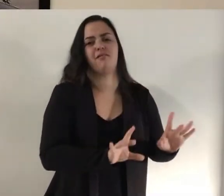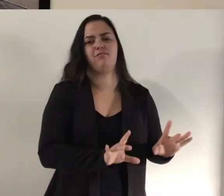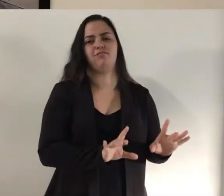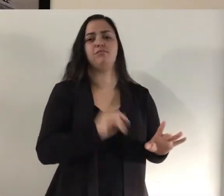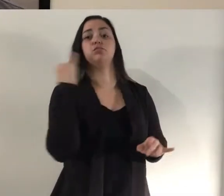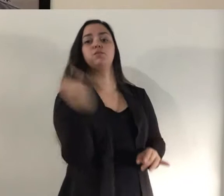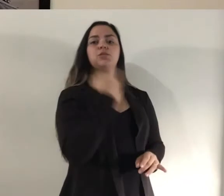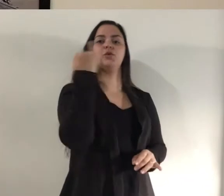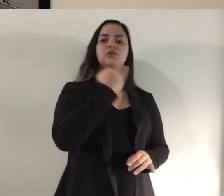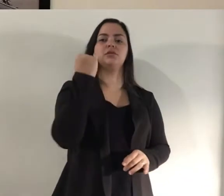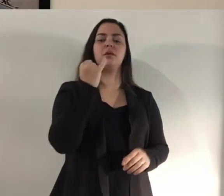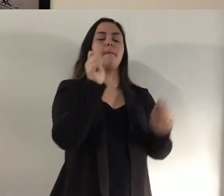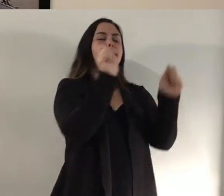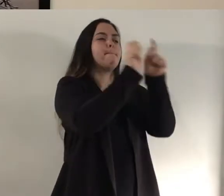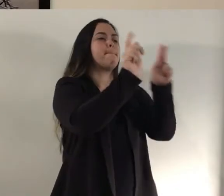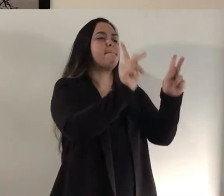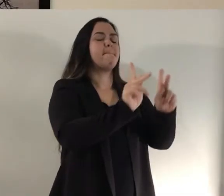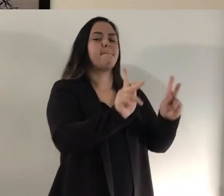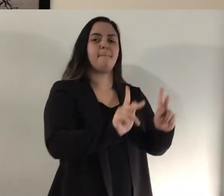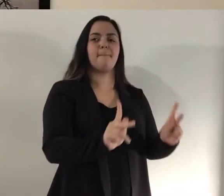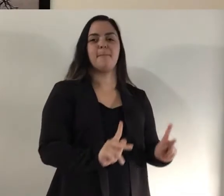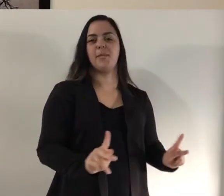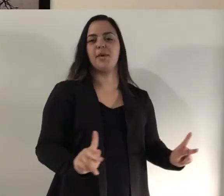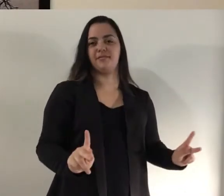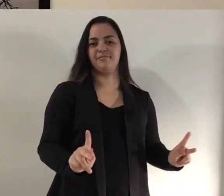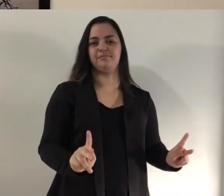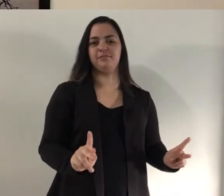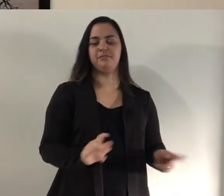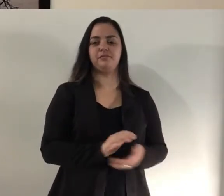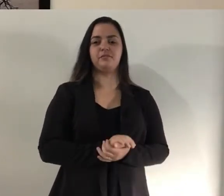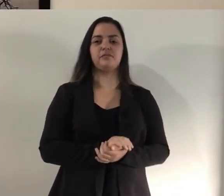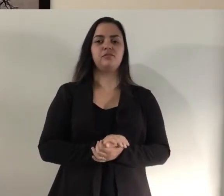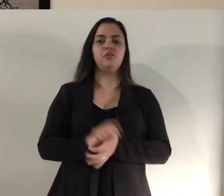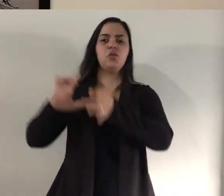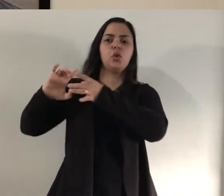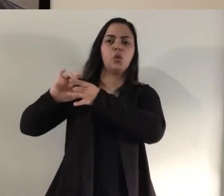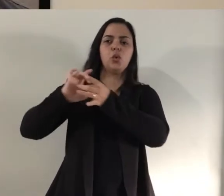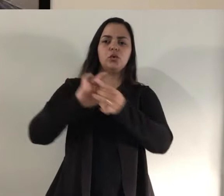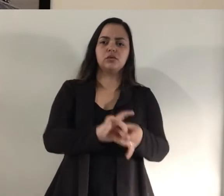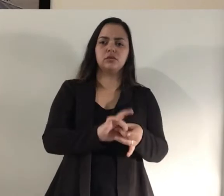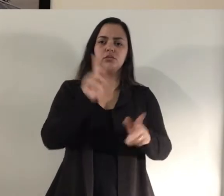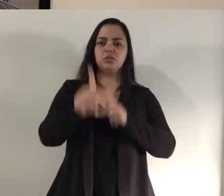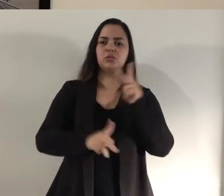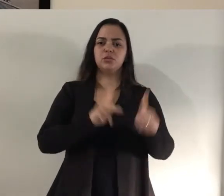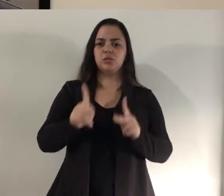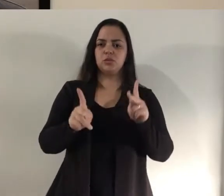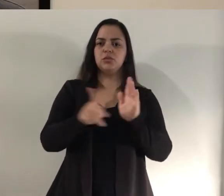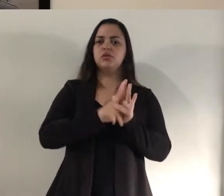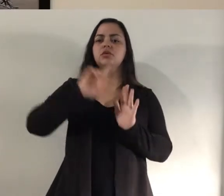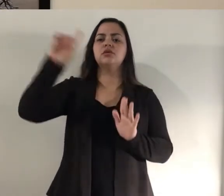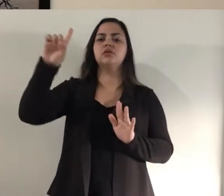termo abrangente. No nosso contexto, o contexto do povo de Deus, denota que Shalom traz a ideia